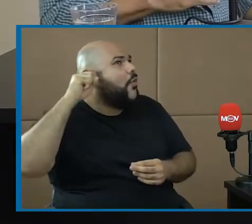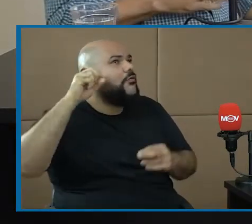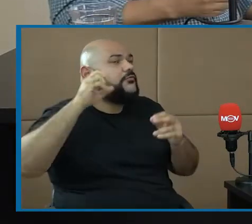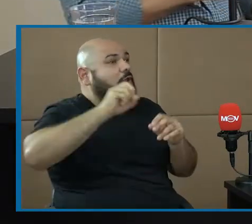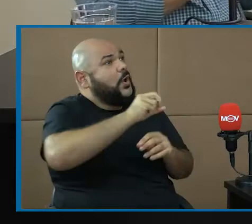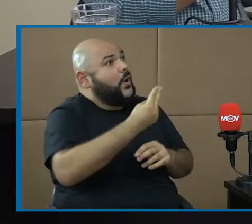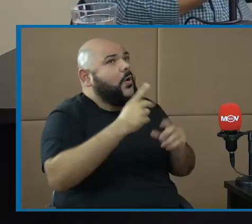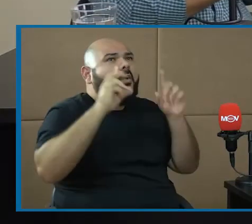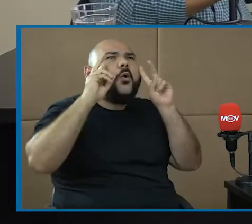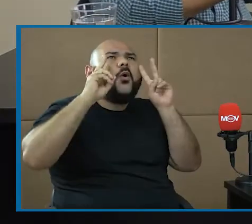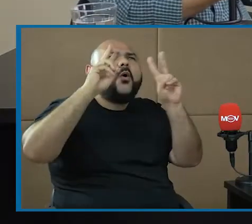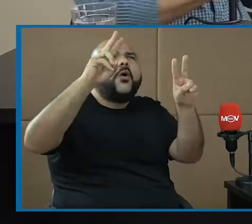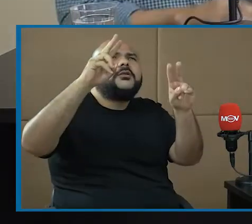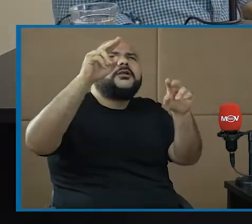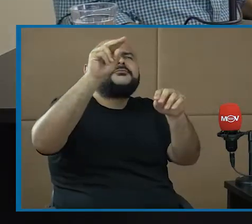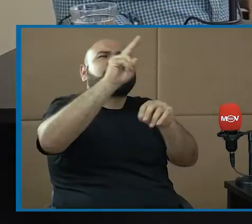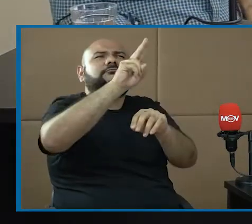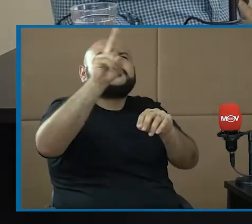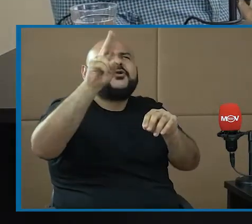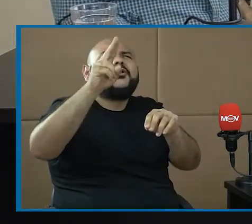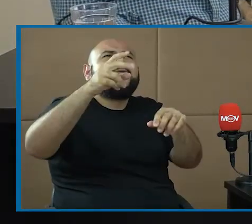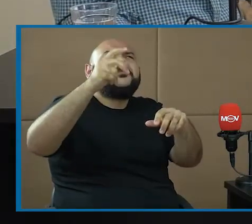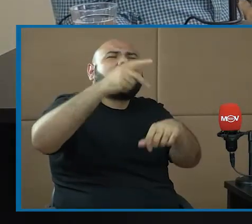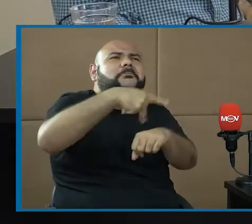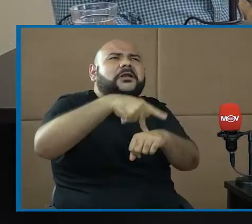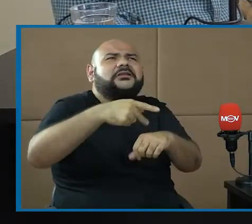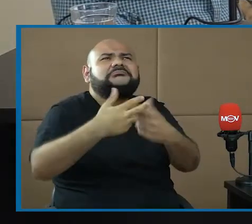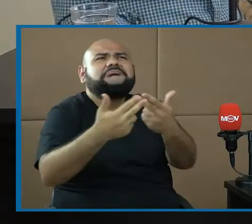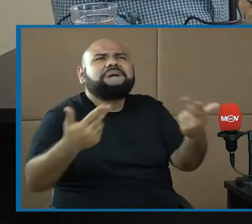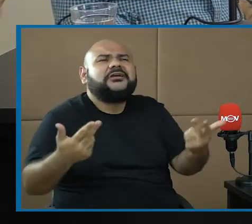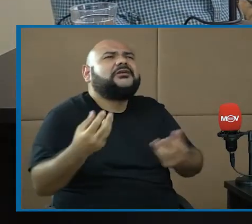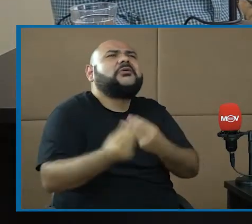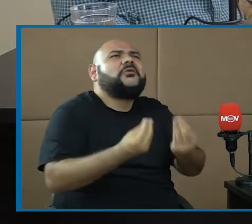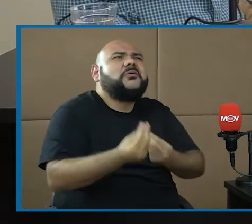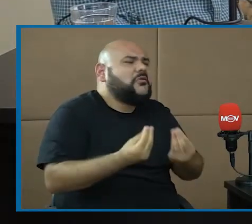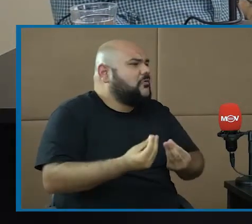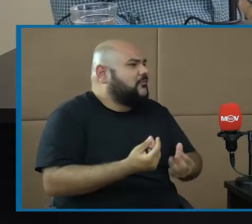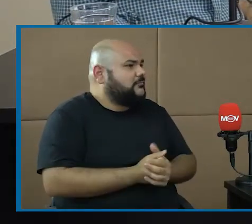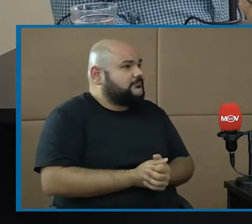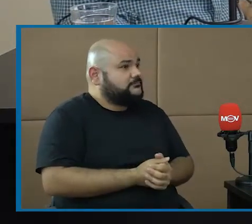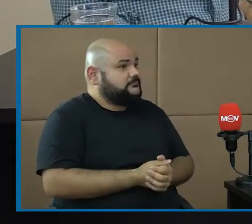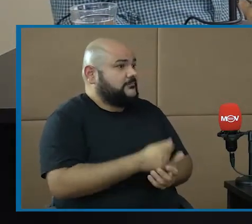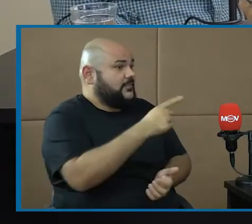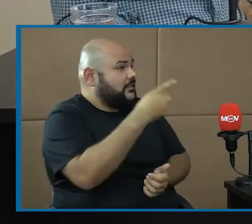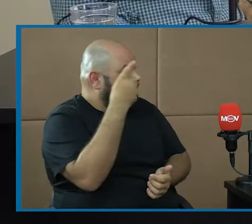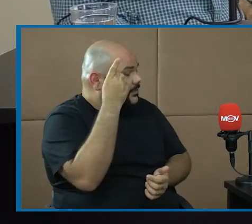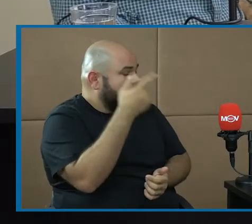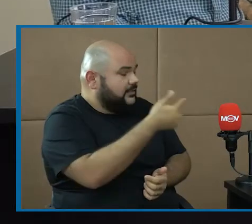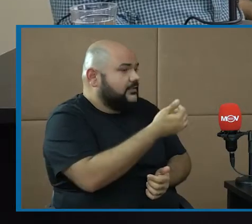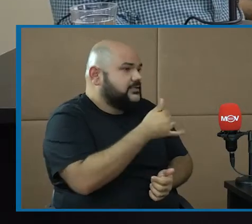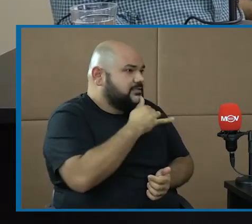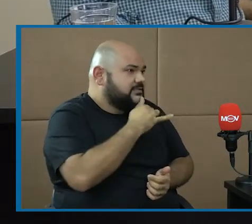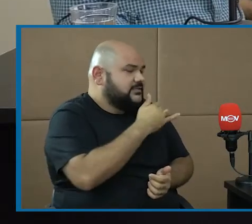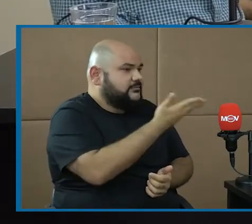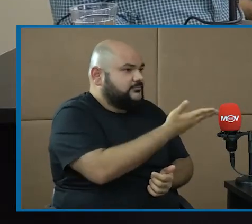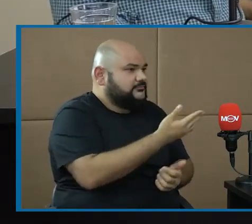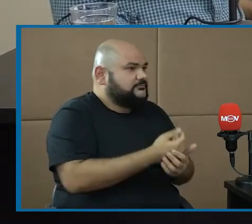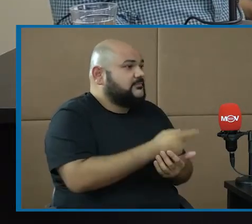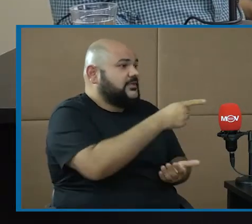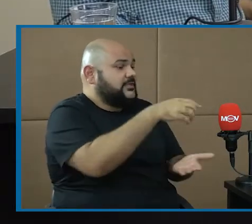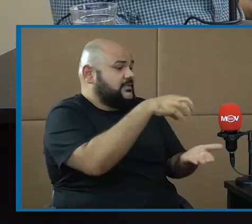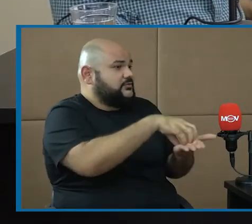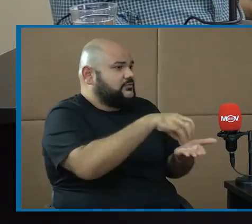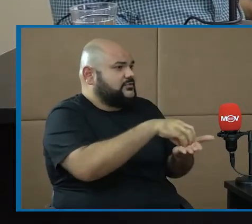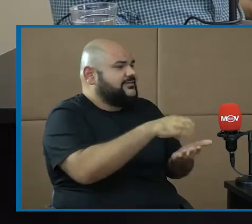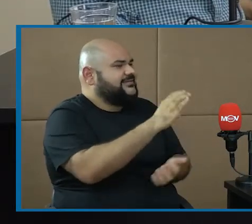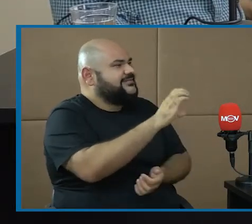painel de voos. Como é que resolve isso, Eu vou te dar um exemplo até com o Daniel. Nós somos amigos da UFES, né? Ele é do ele é do